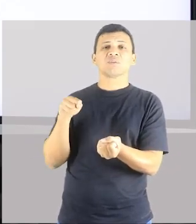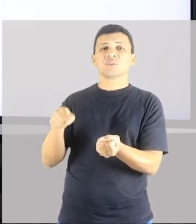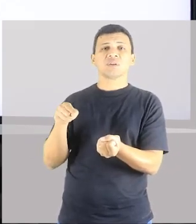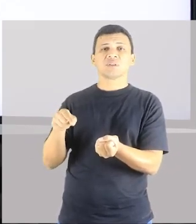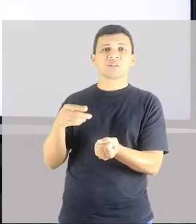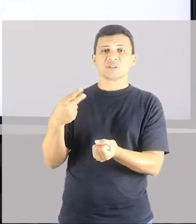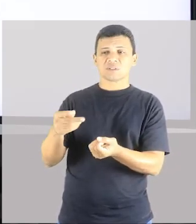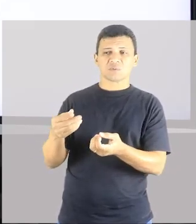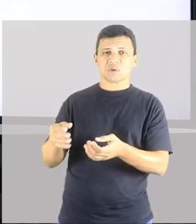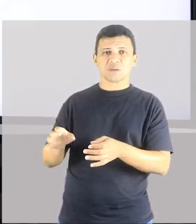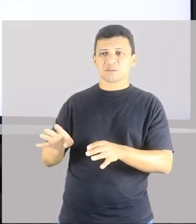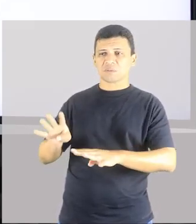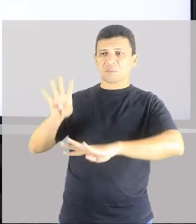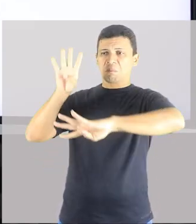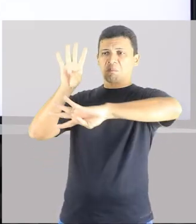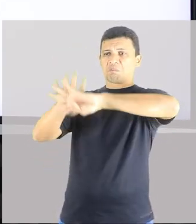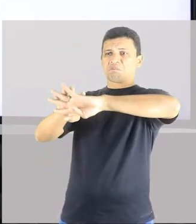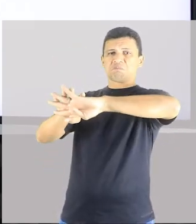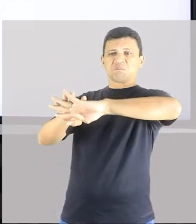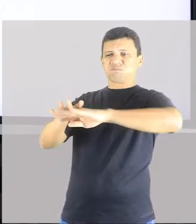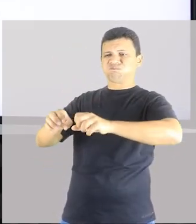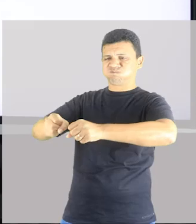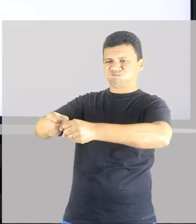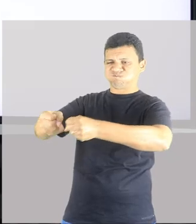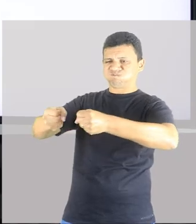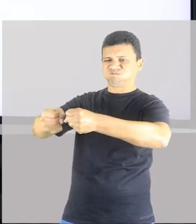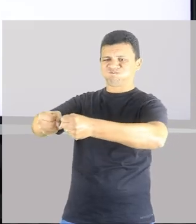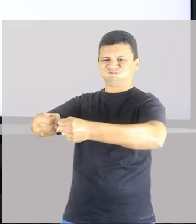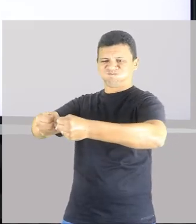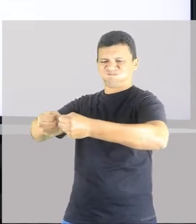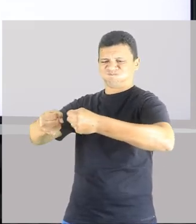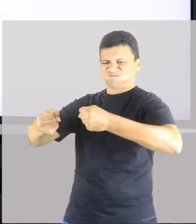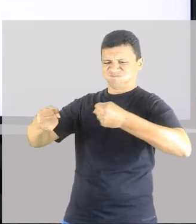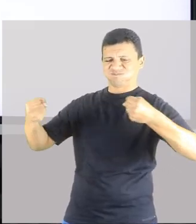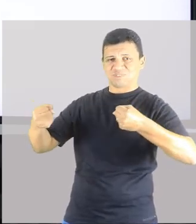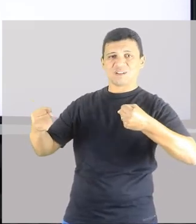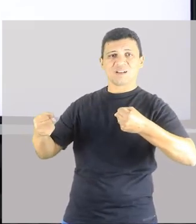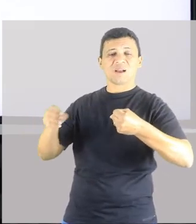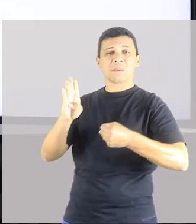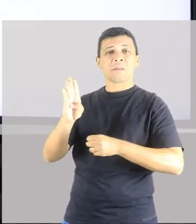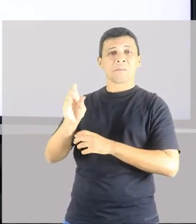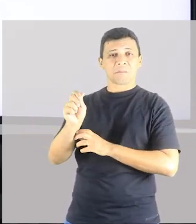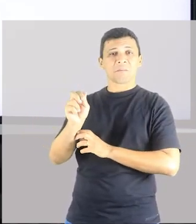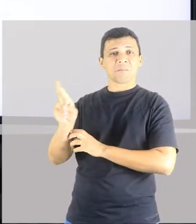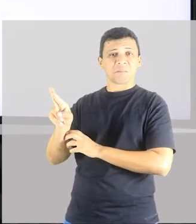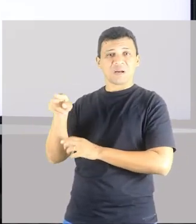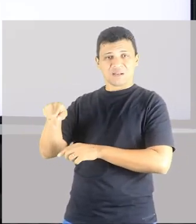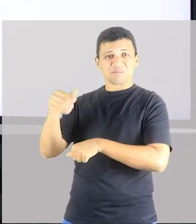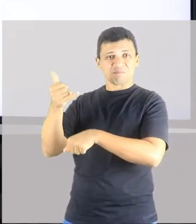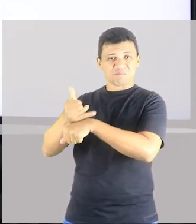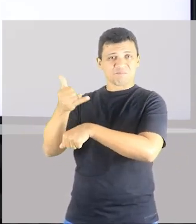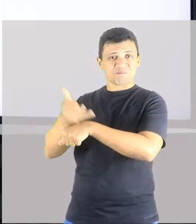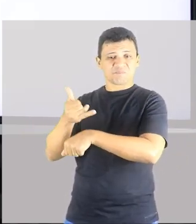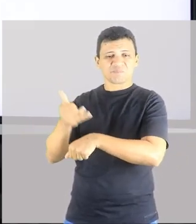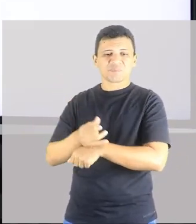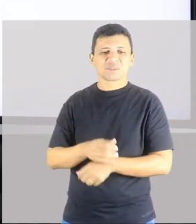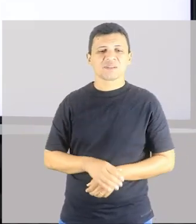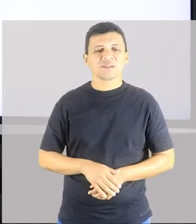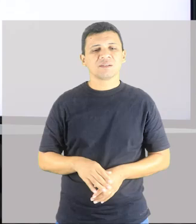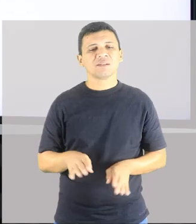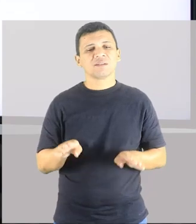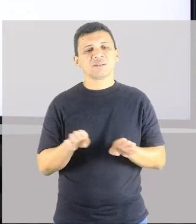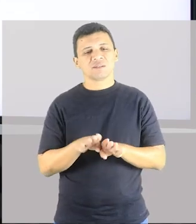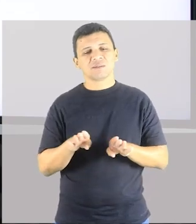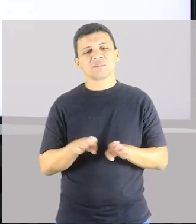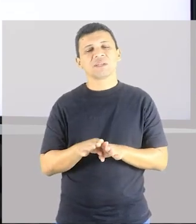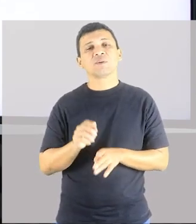sua jaula. Então, ele conseguiu forçar aquela construção ou aquela estrutura de metal. Outro sentido dessa